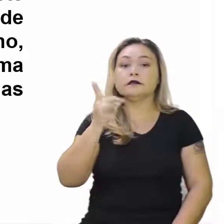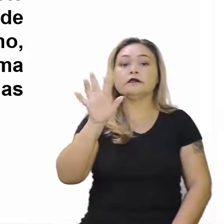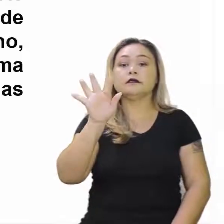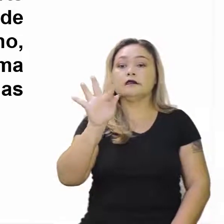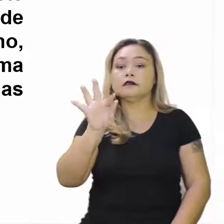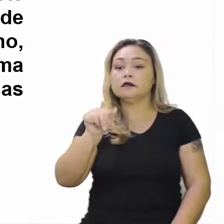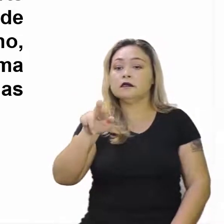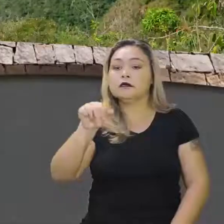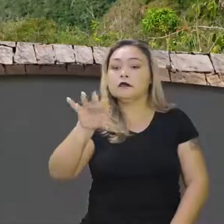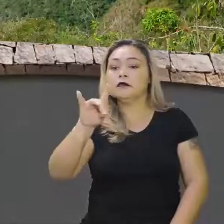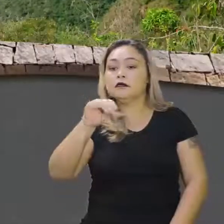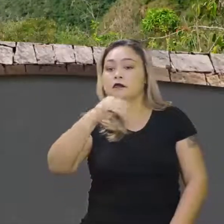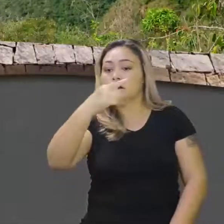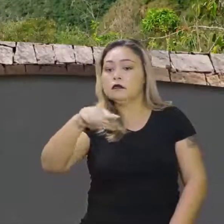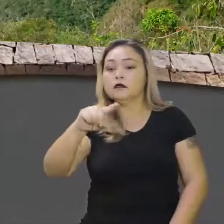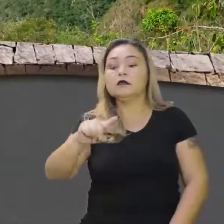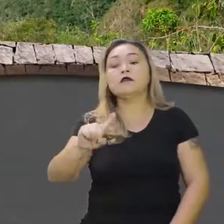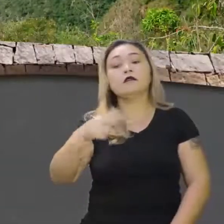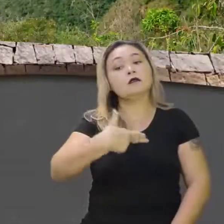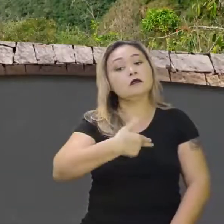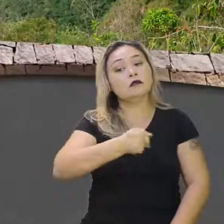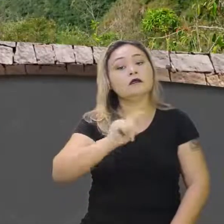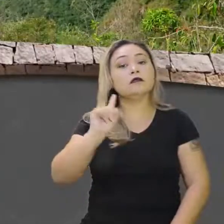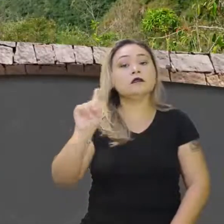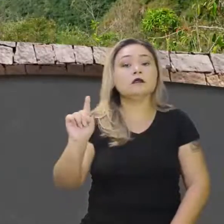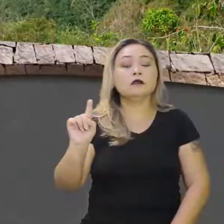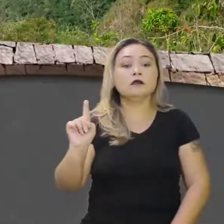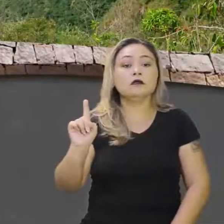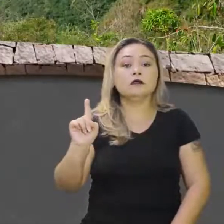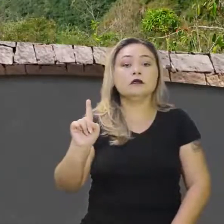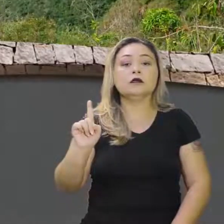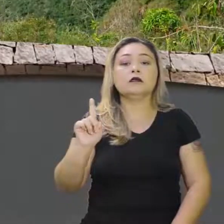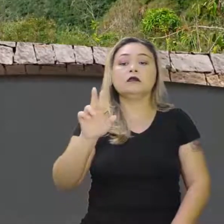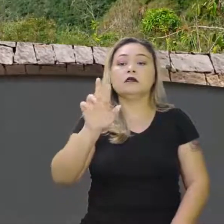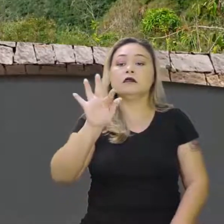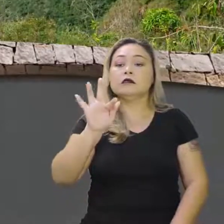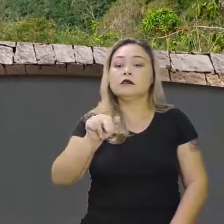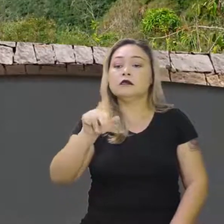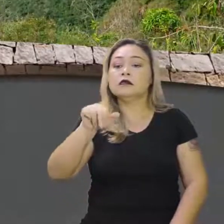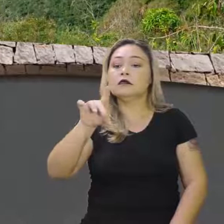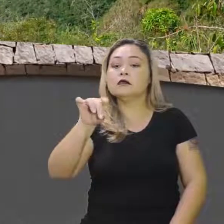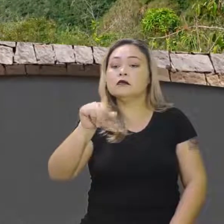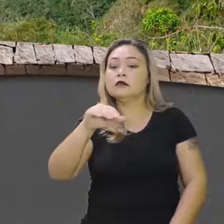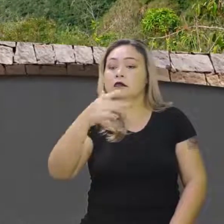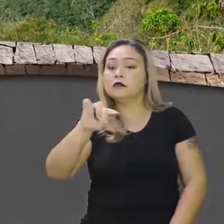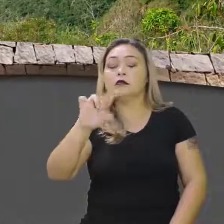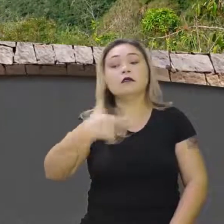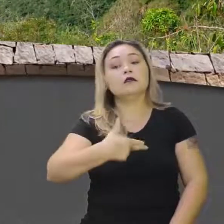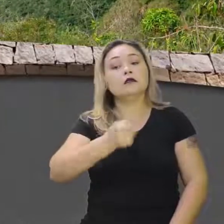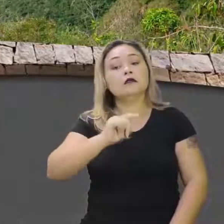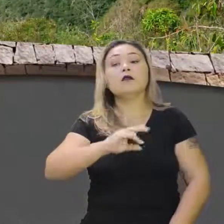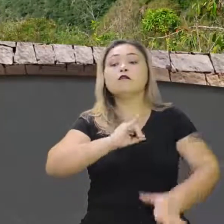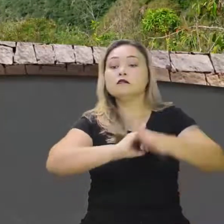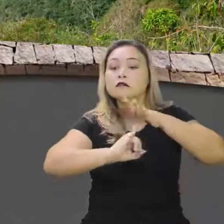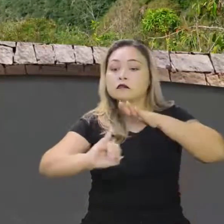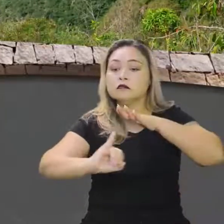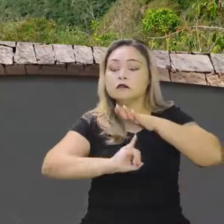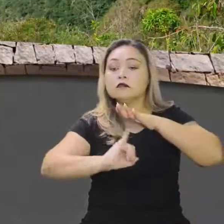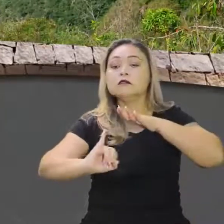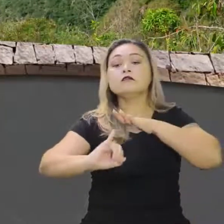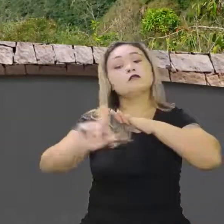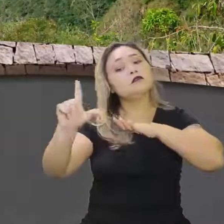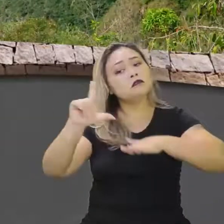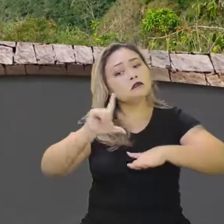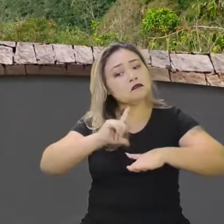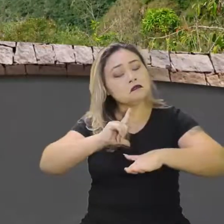Fundação Getúlio Vargas para vocês. Chega aí, diretor. Ó, é seguinte, a Fundação Getúlio Vargas é uma das instituições mais